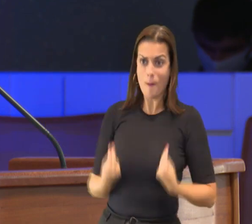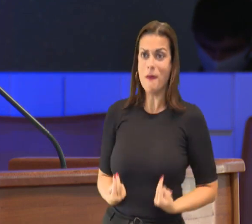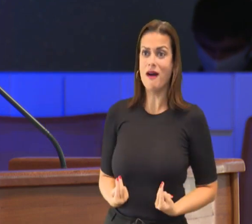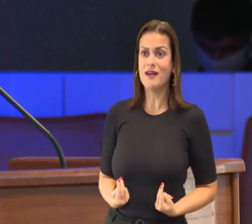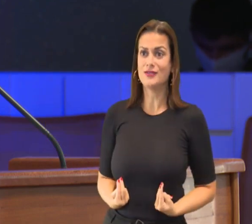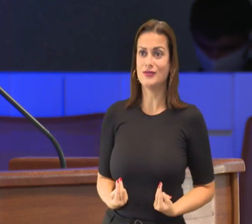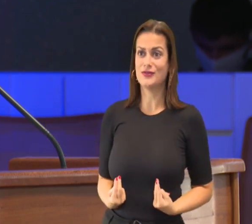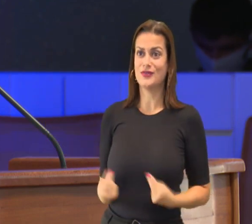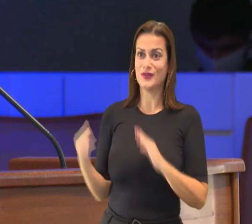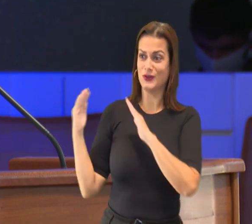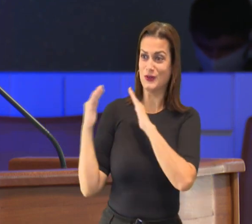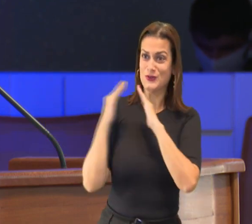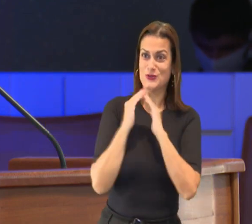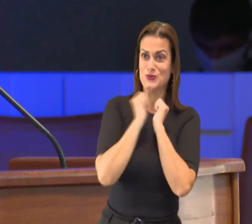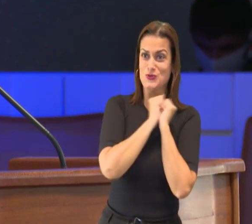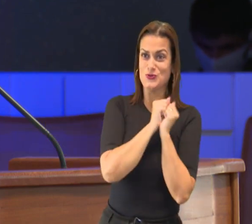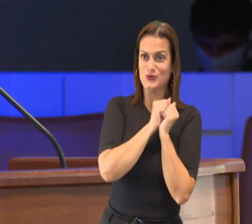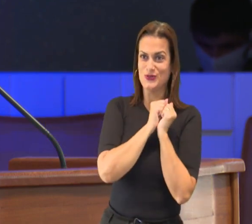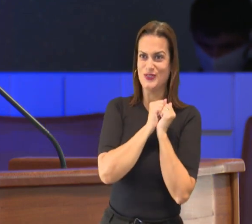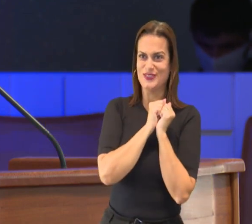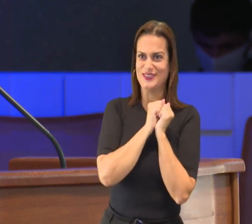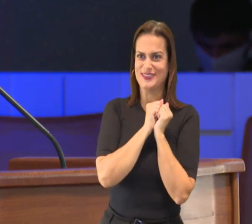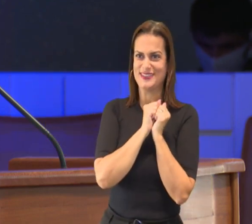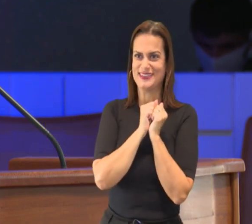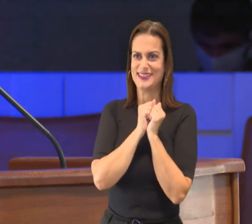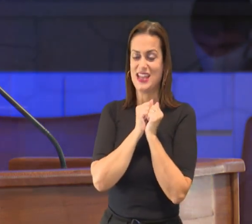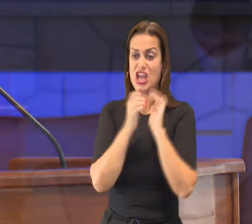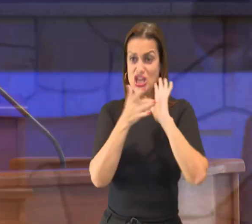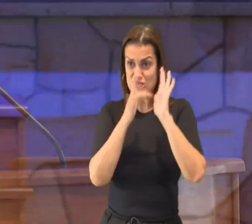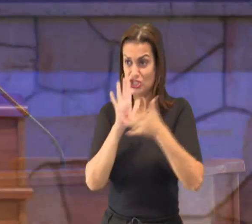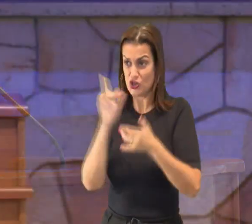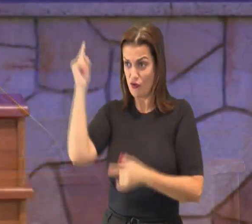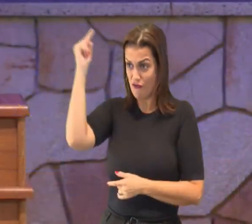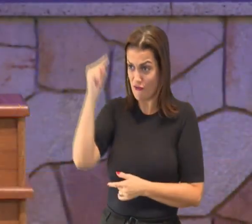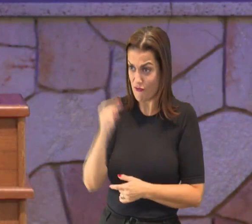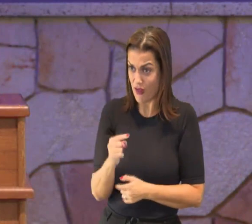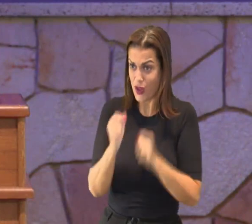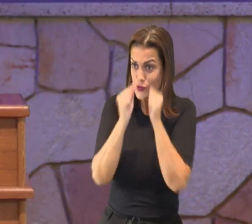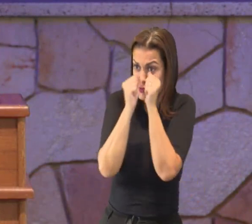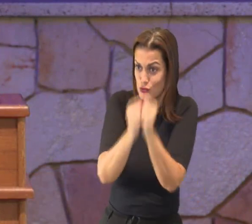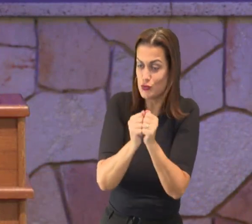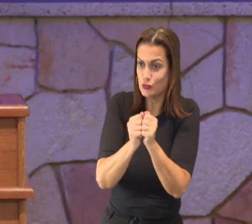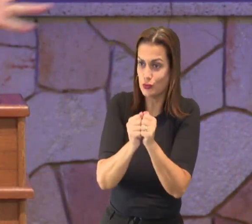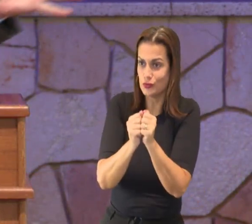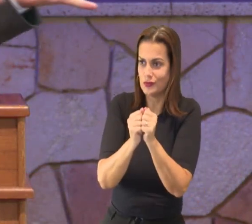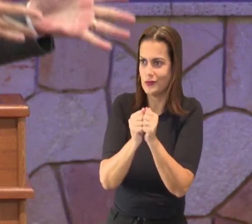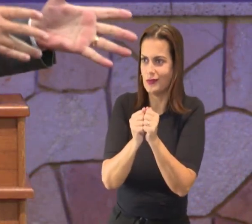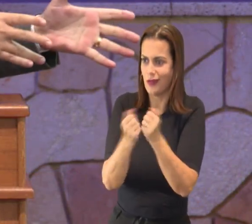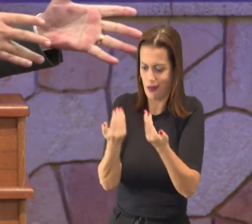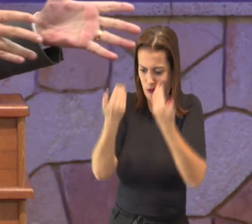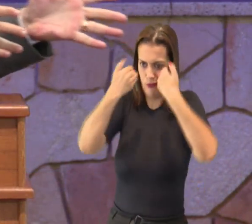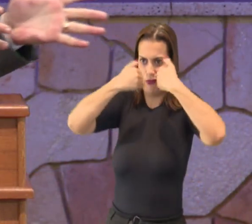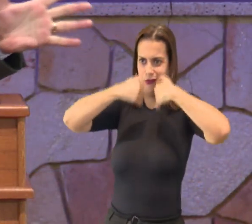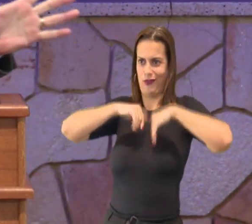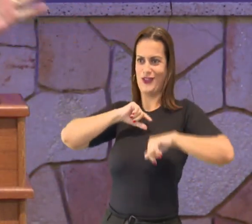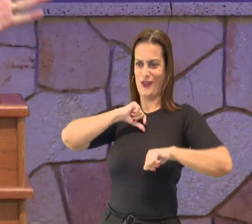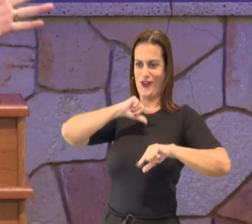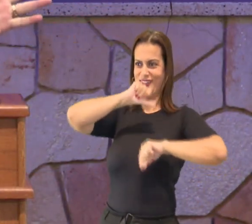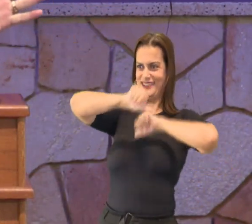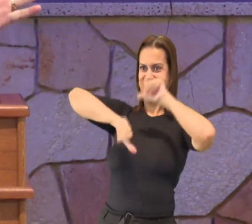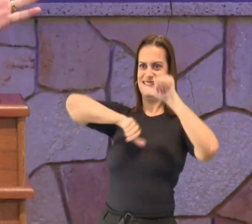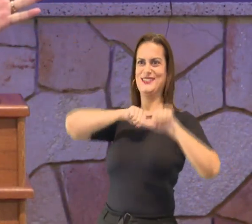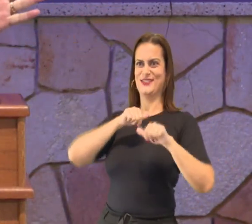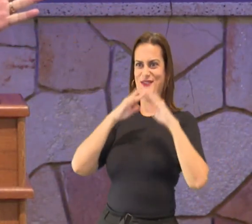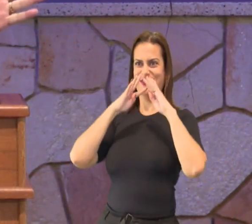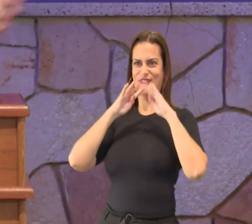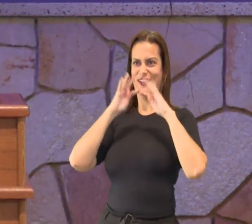que interessante. Esta habitação de Jesus conosco é esta espécie que nós encontramos lá no Antigo